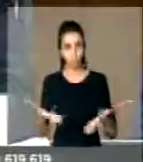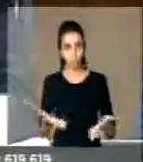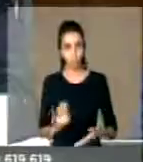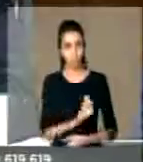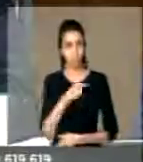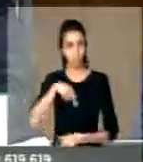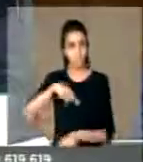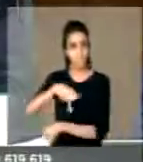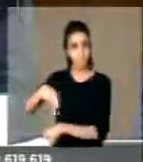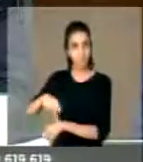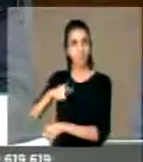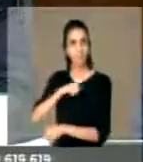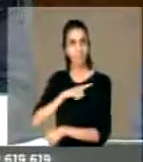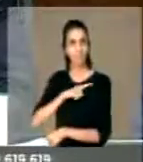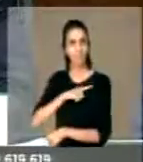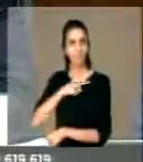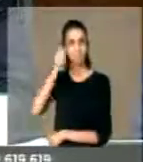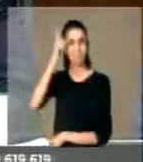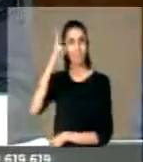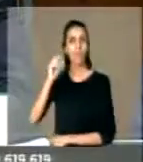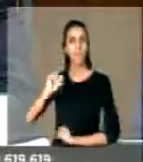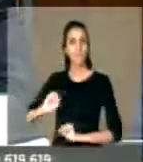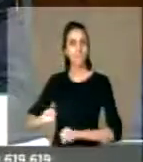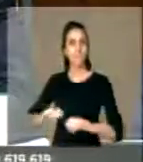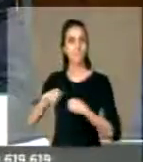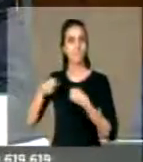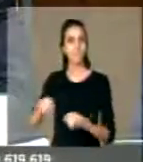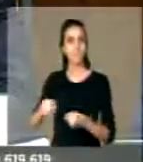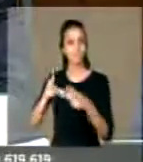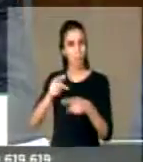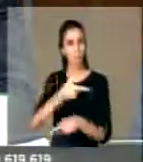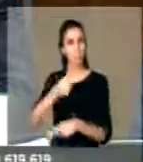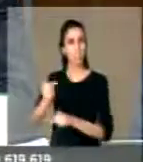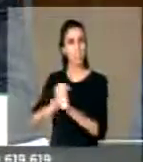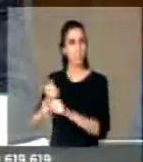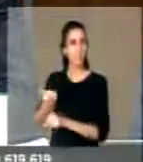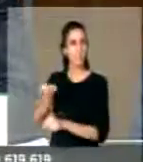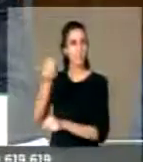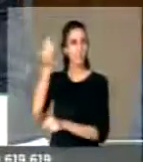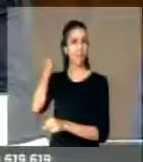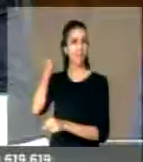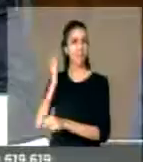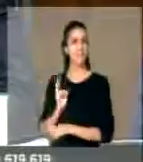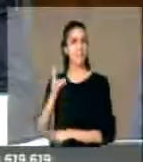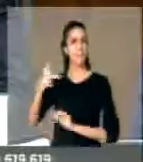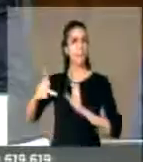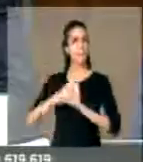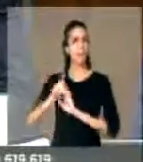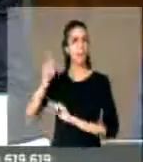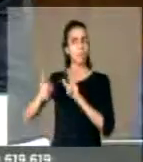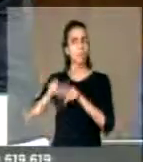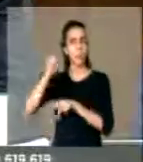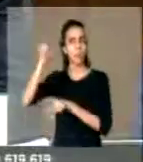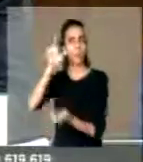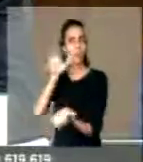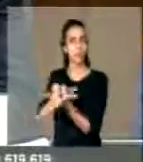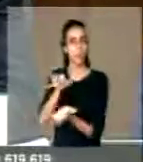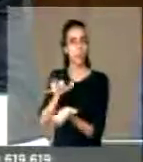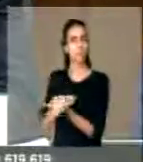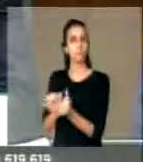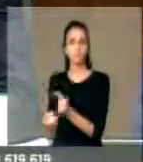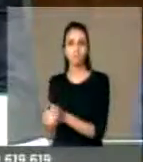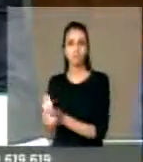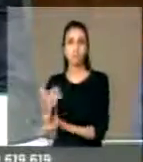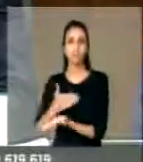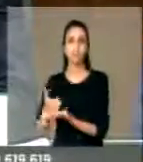compartilha os ideais defendidos há 200 anos pelos valores pernambucanos que se insurgiram contra